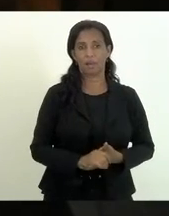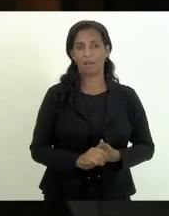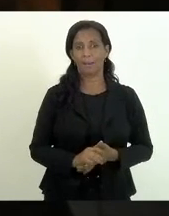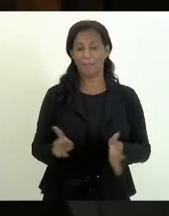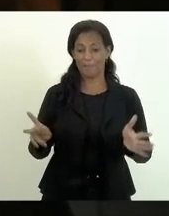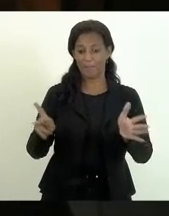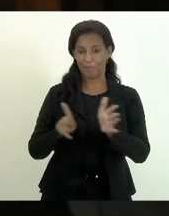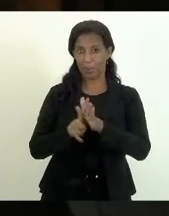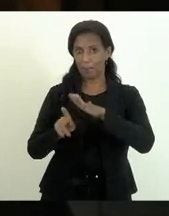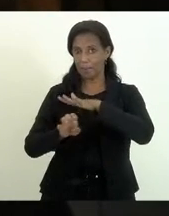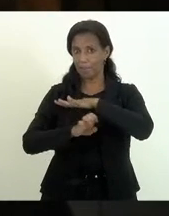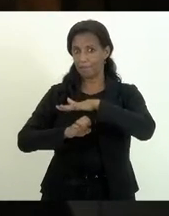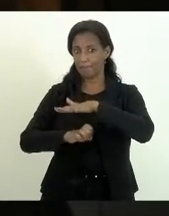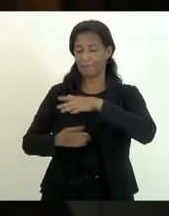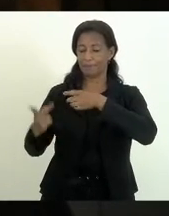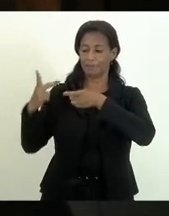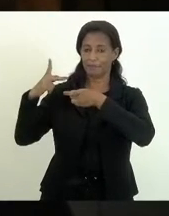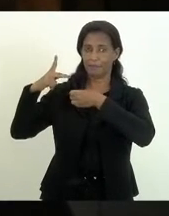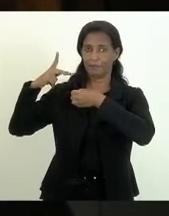Petrobras